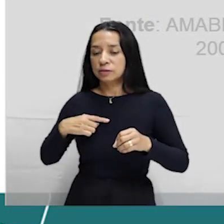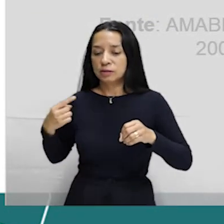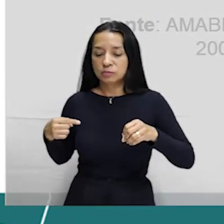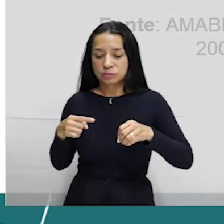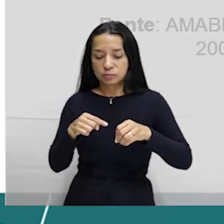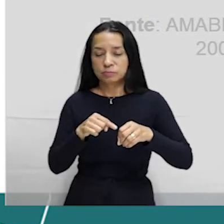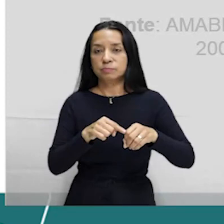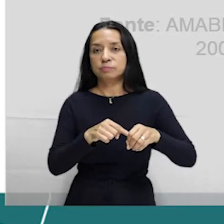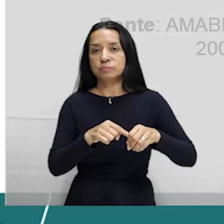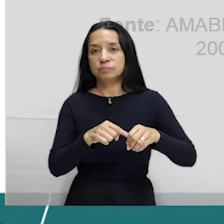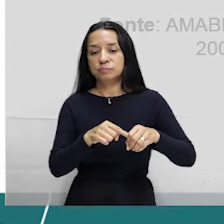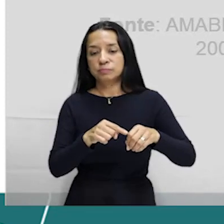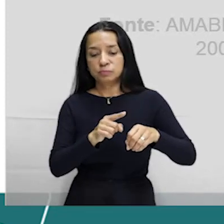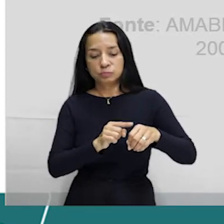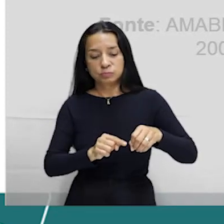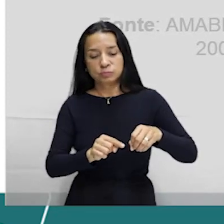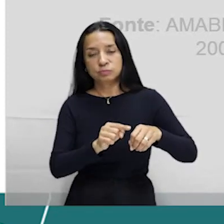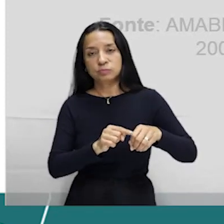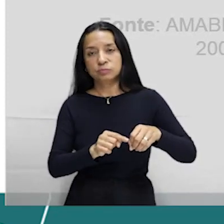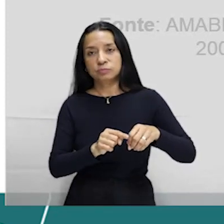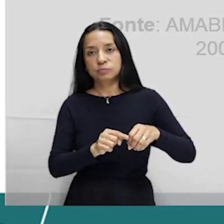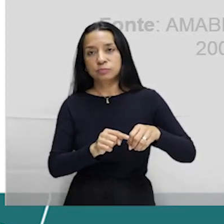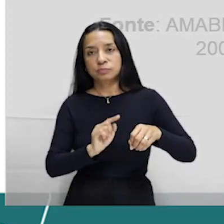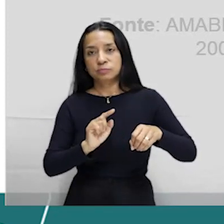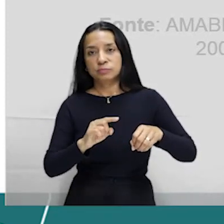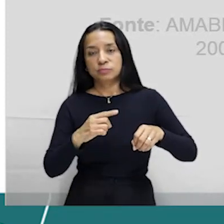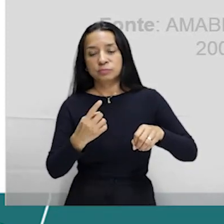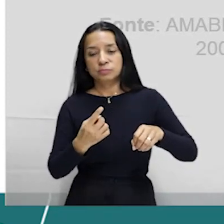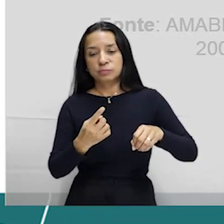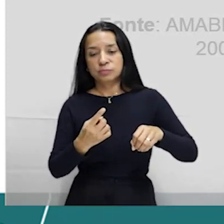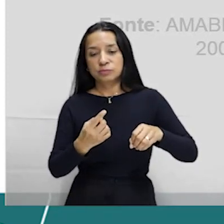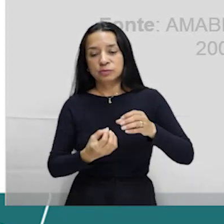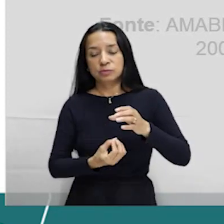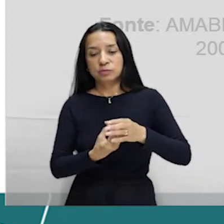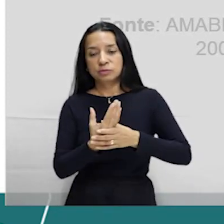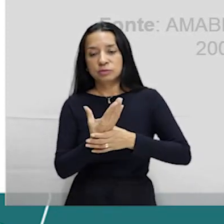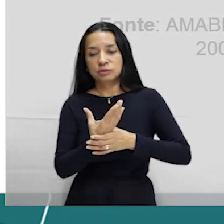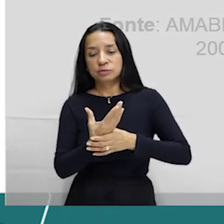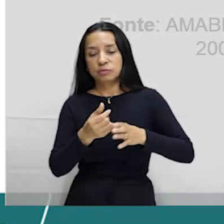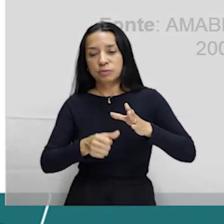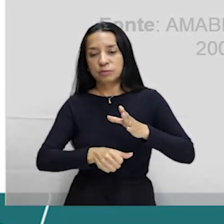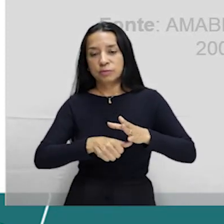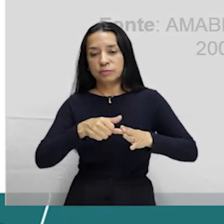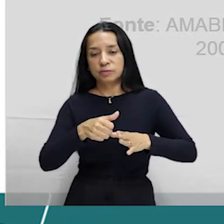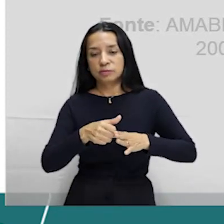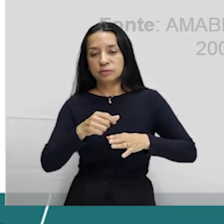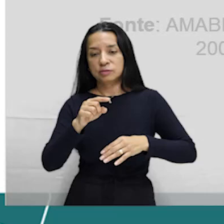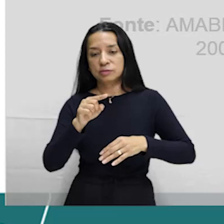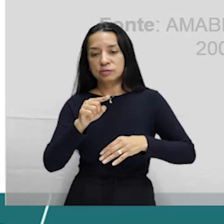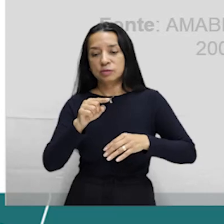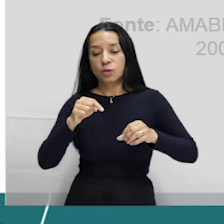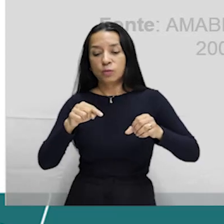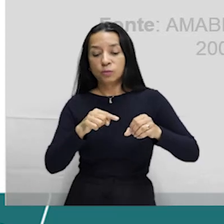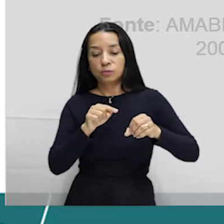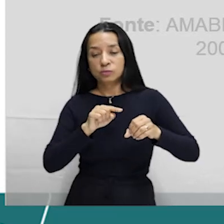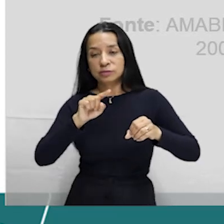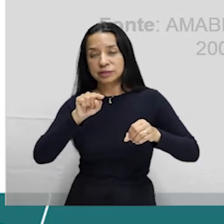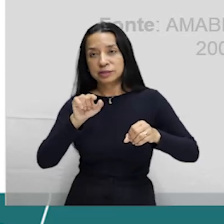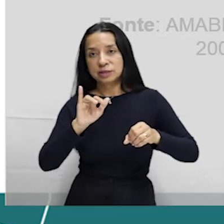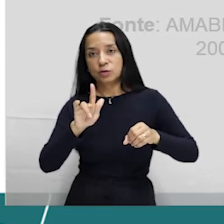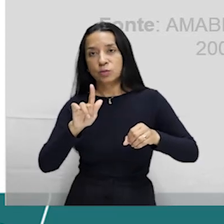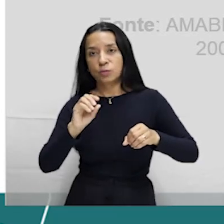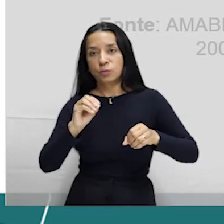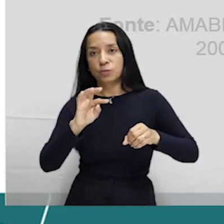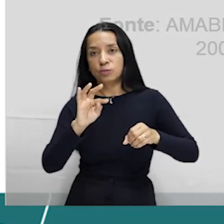vai fecundar o ovócito, aí ele originou aqui nessa primeira parte o zigoto. Beleza.